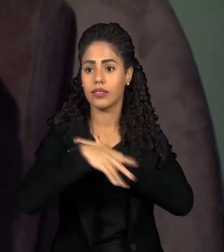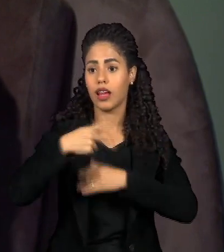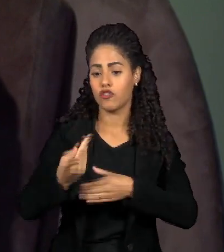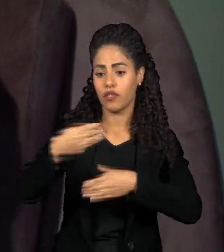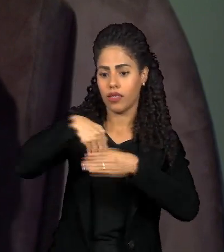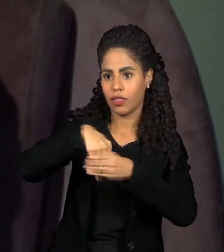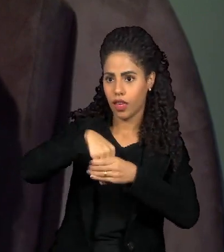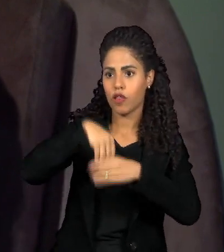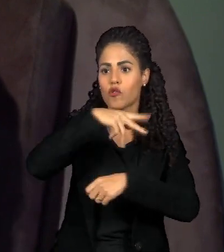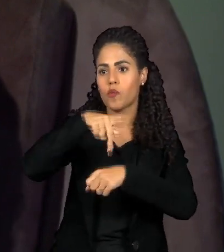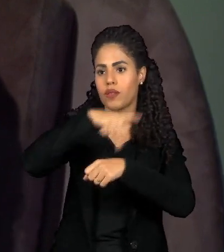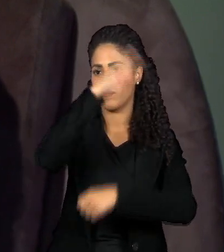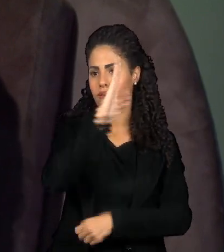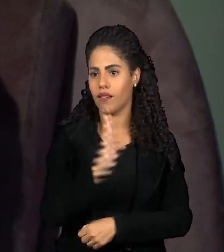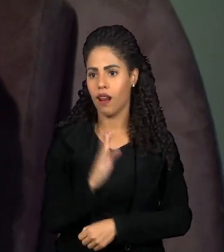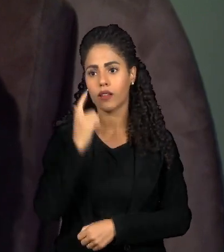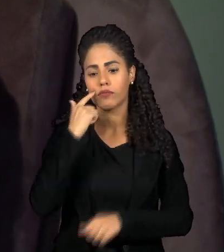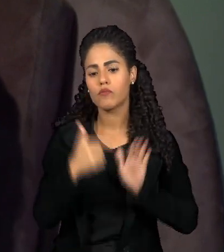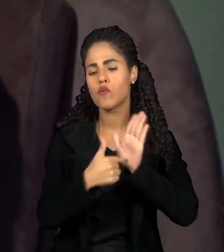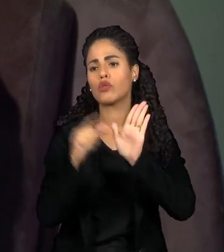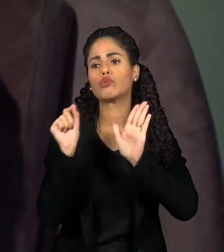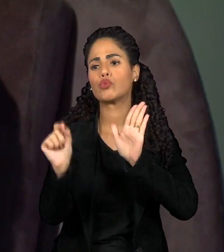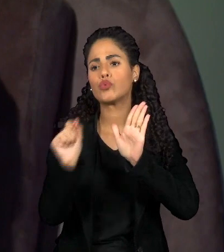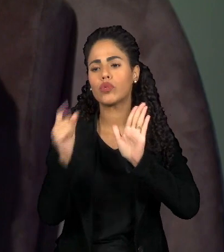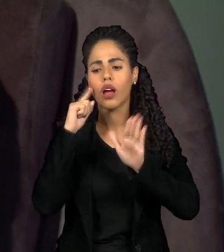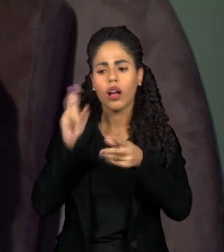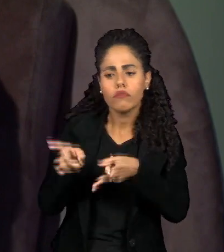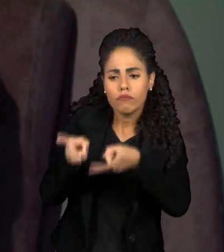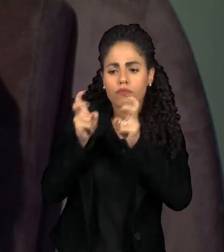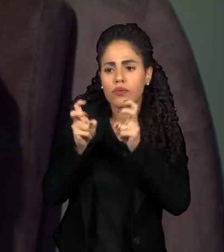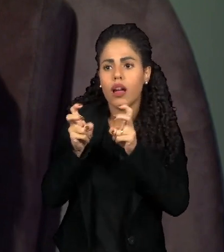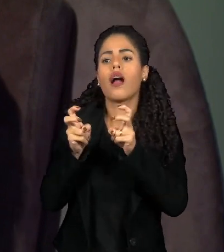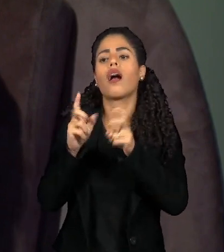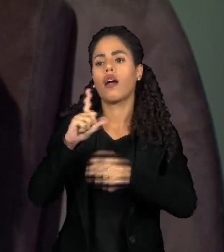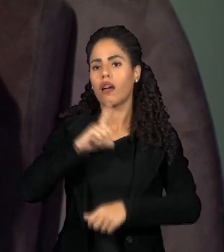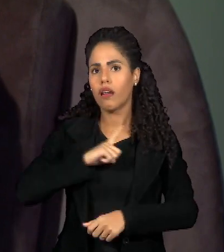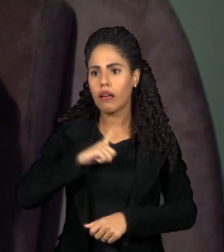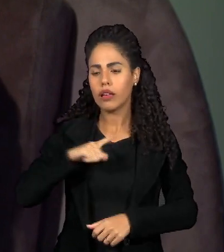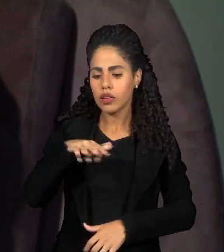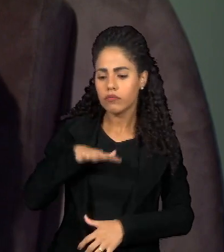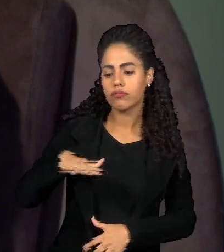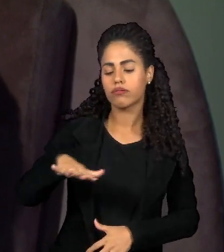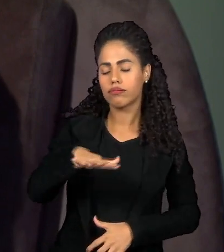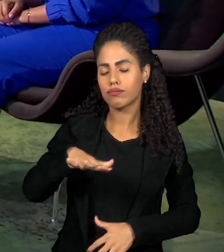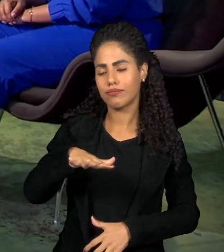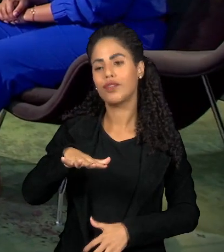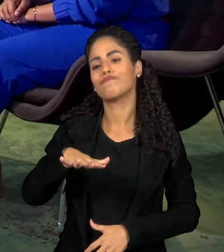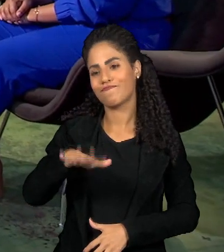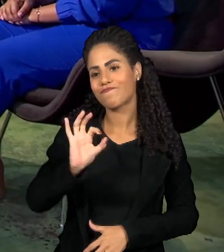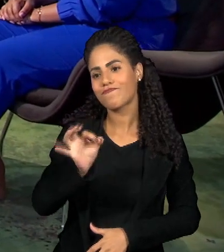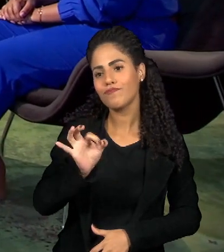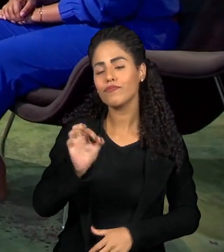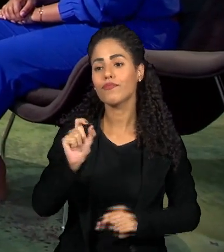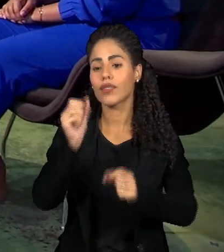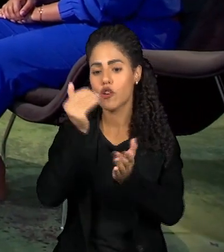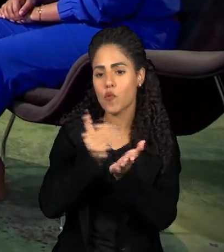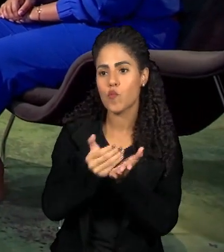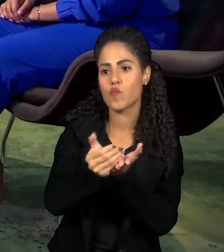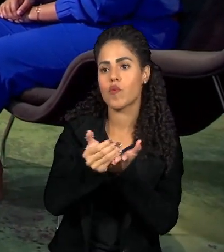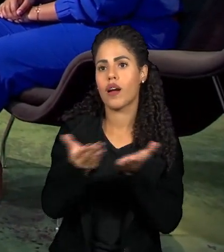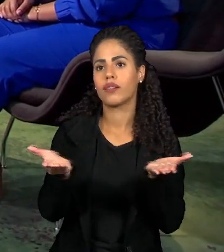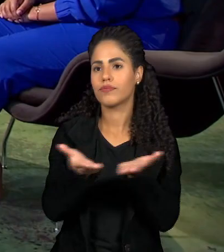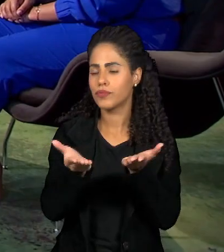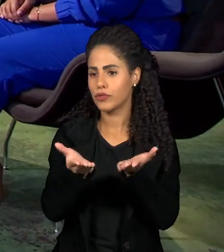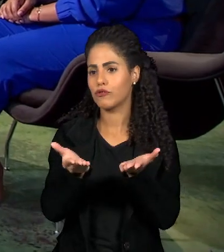brasileiras, acabam demonstrando mesmo essa perspectiva de uma segregação territorial, a partir da qual nós